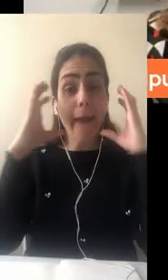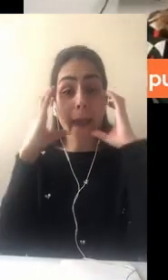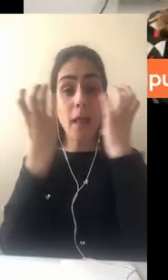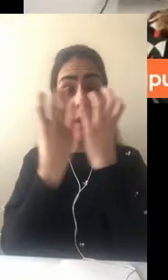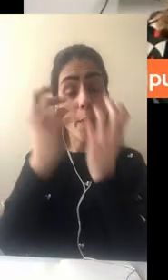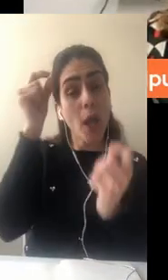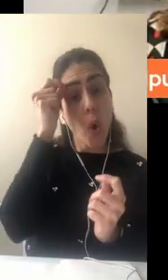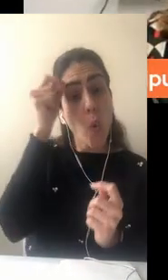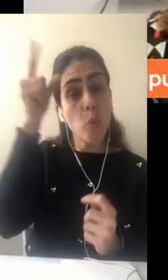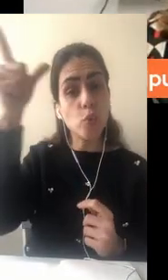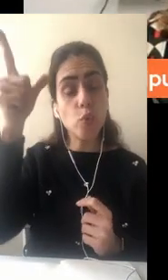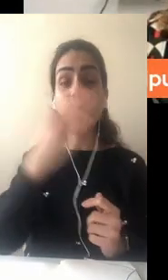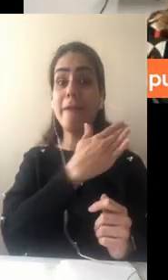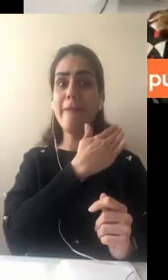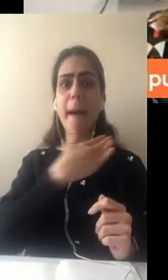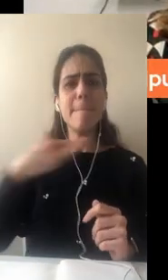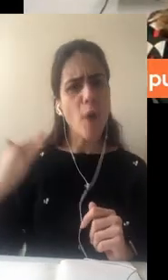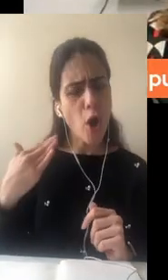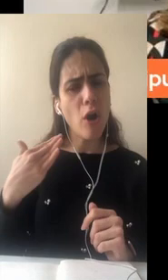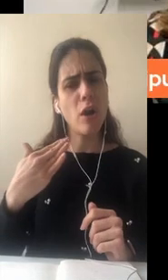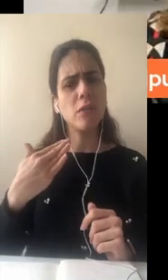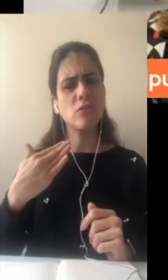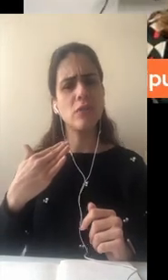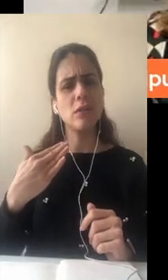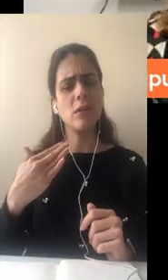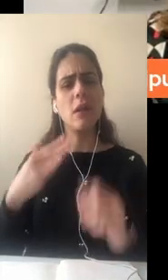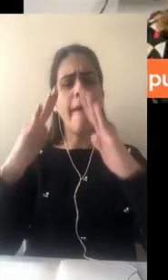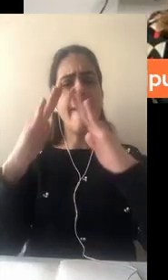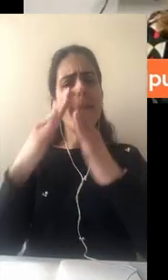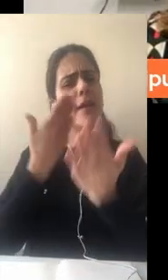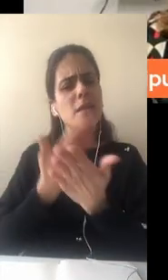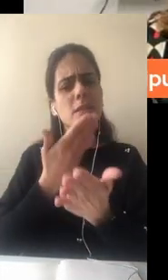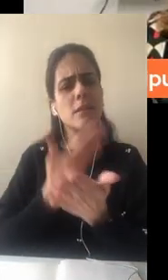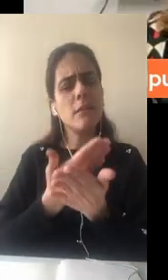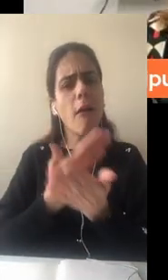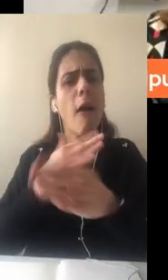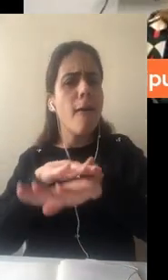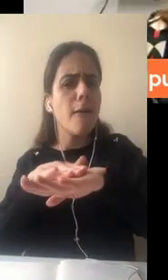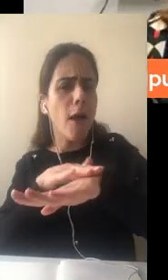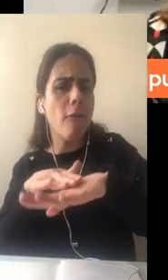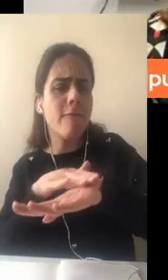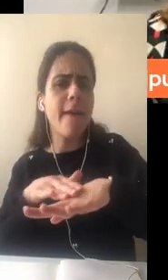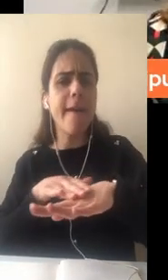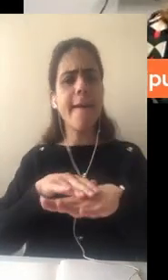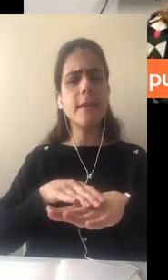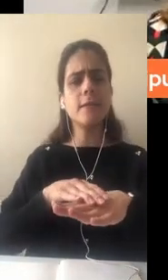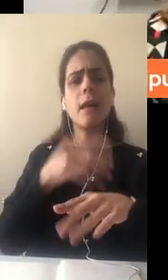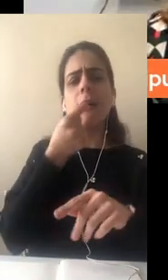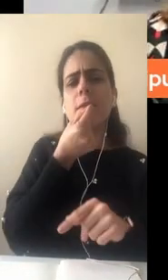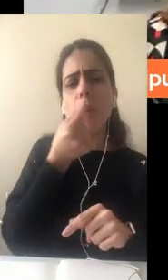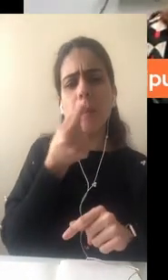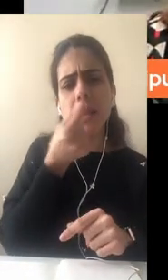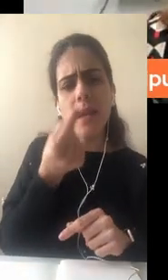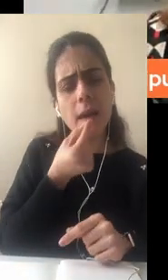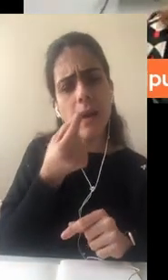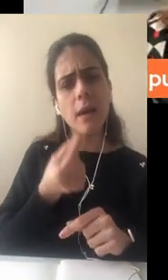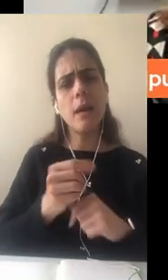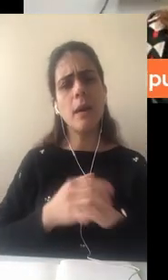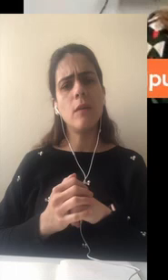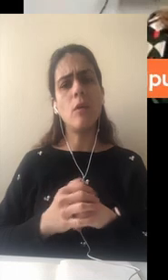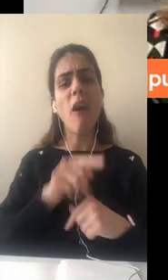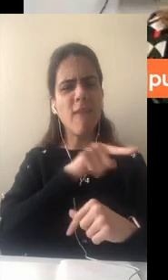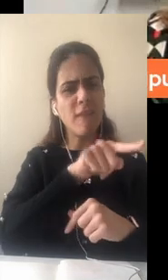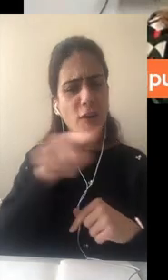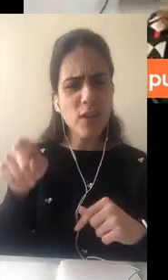lá e sugira, dê uma sugestão, coloque o seu apontamento, fala, você, diretora,